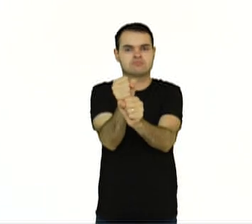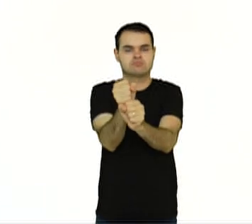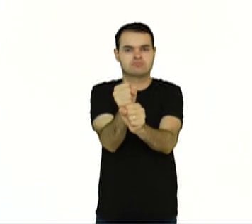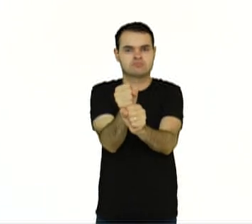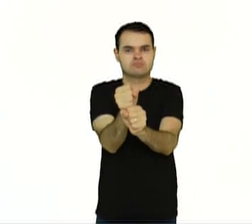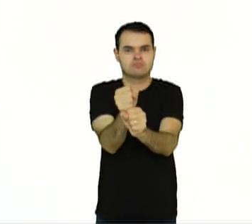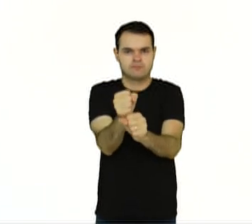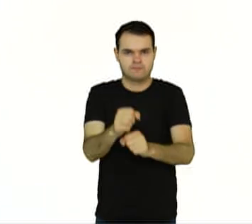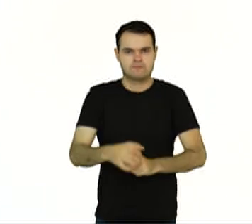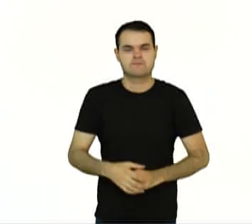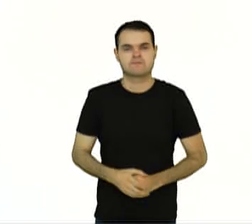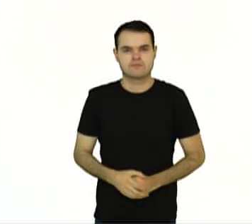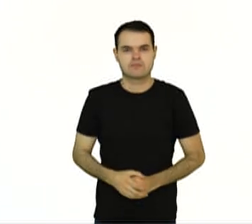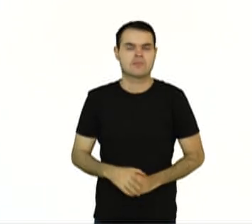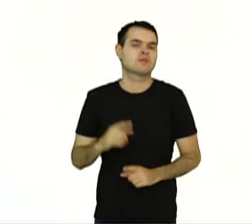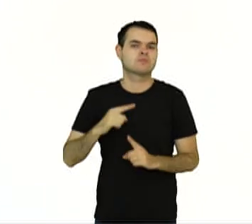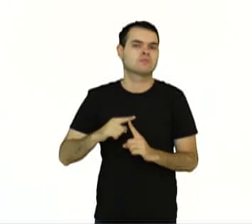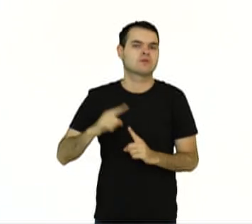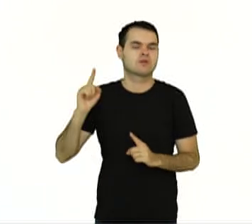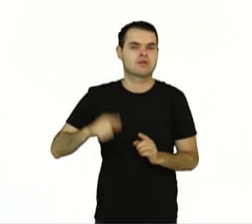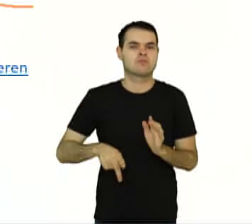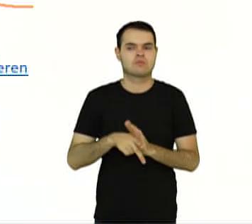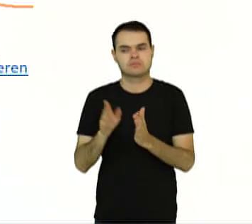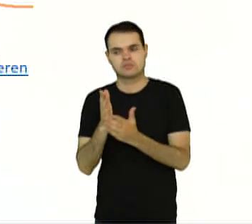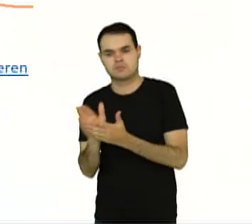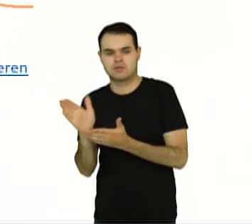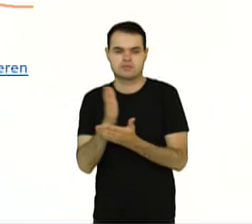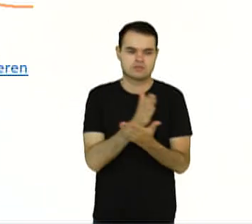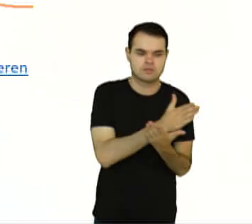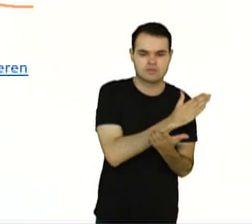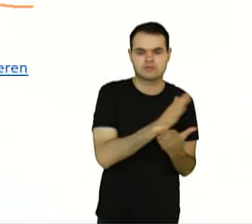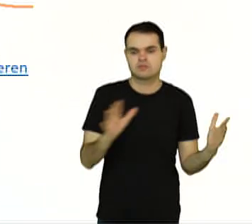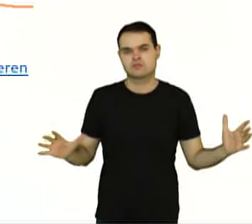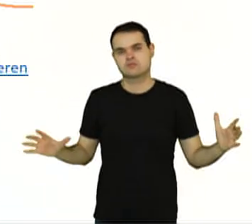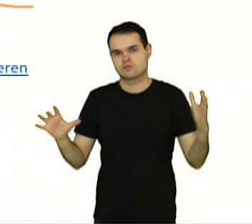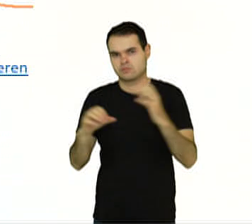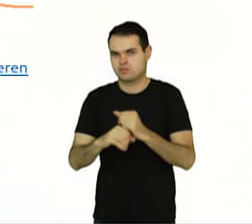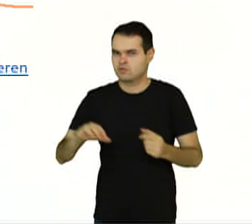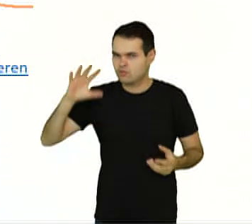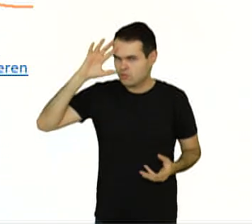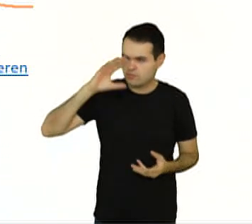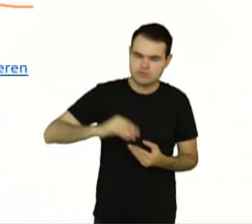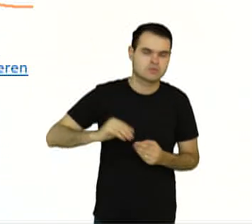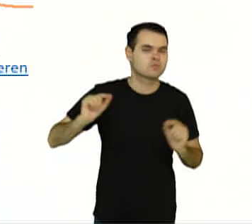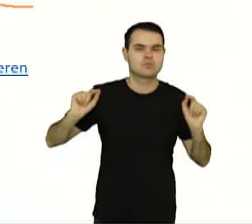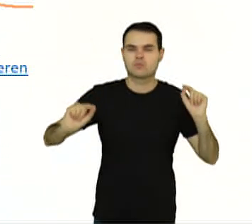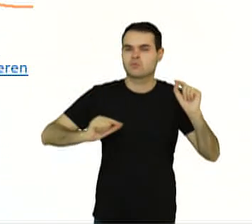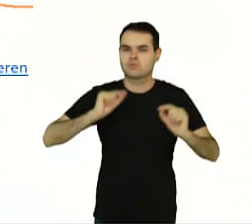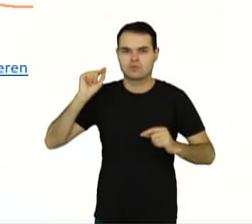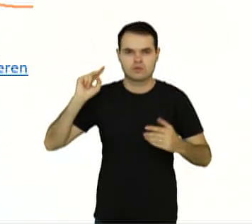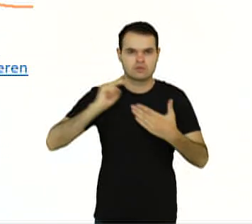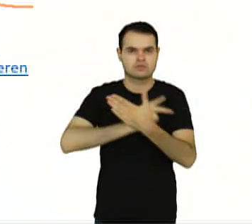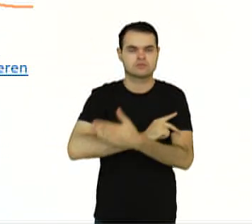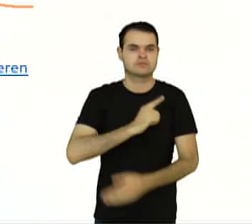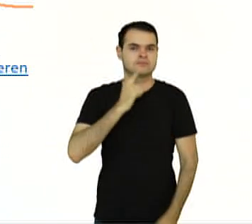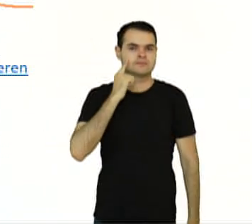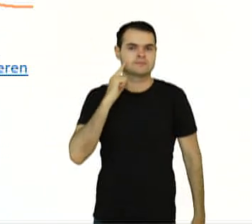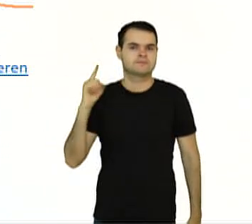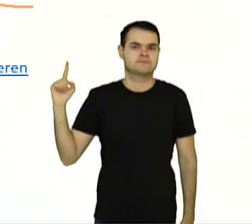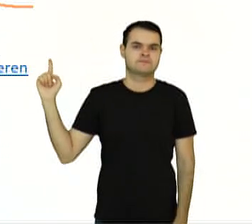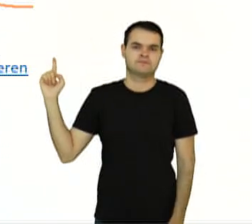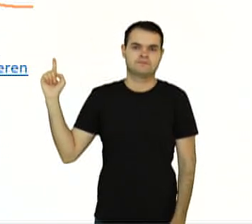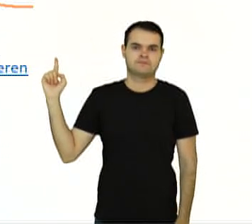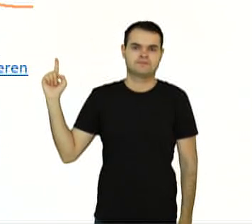seriam causadas pelas ondas separadamente. Então, assim, vamos compreender o que acontece. Acompanhe na imagem ali.